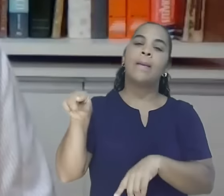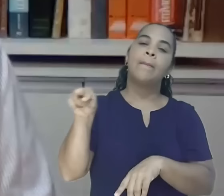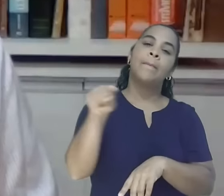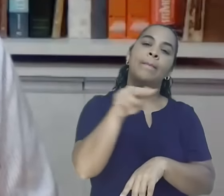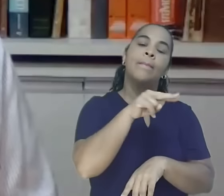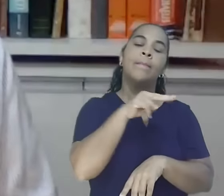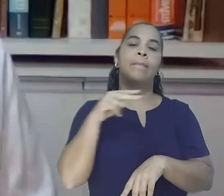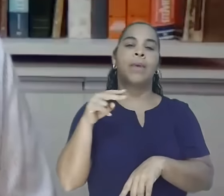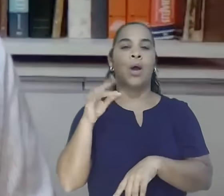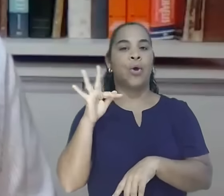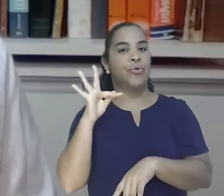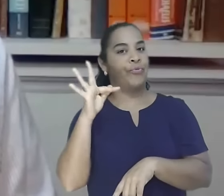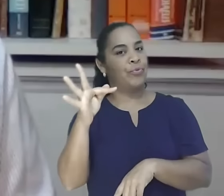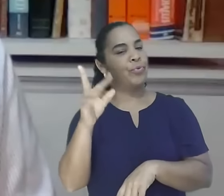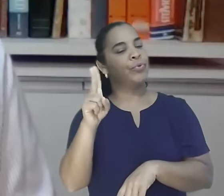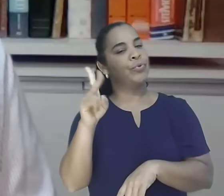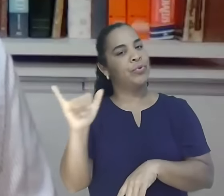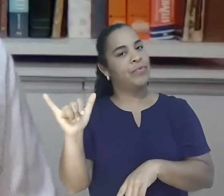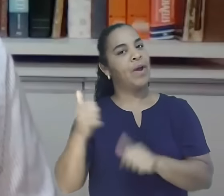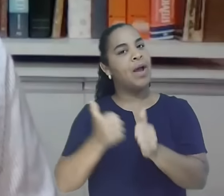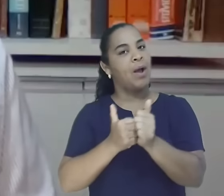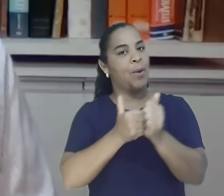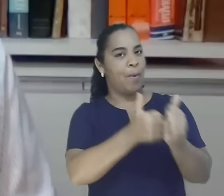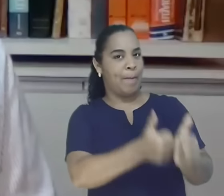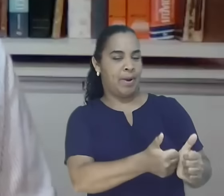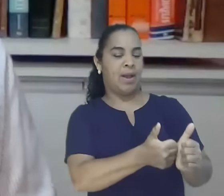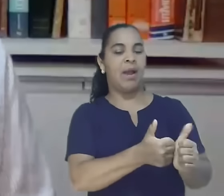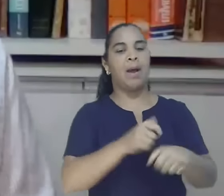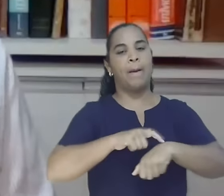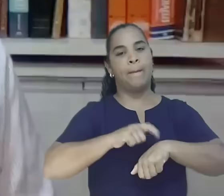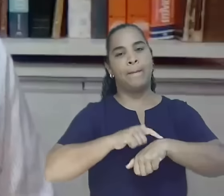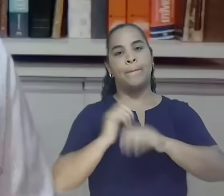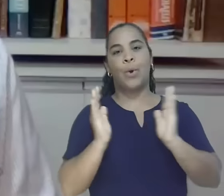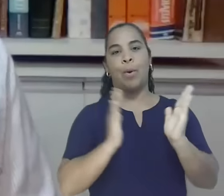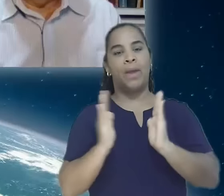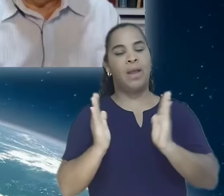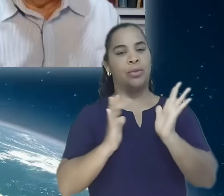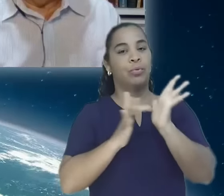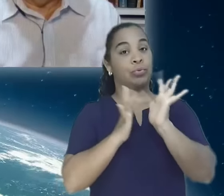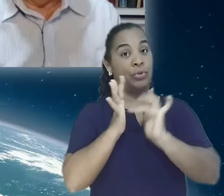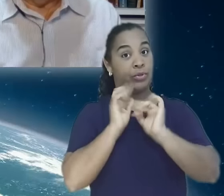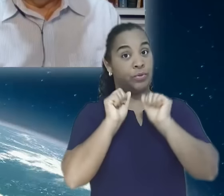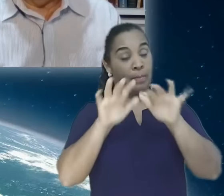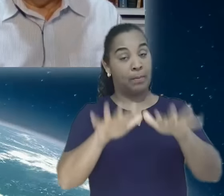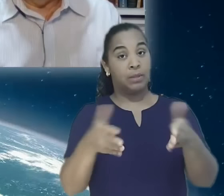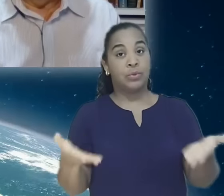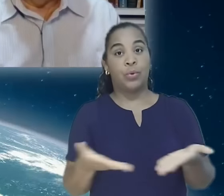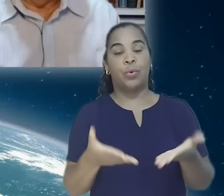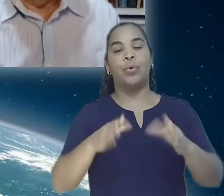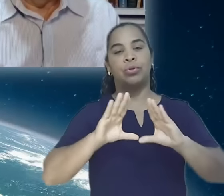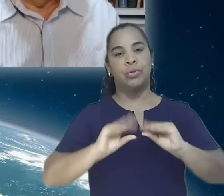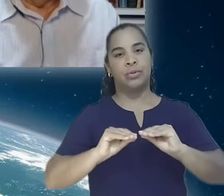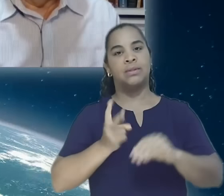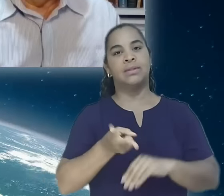A nos ouvir Em outros momentos Que Jesus continue conosco Esta noite de sempre